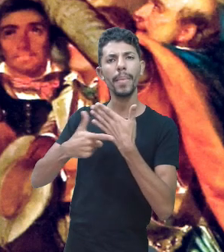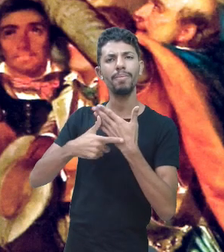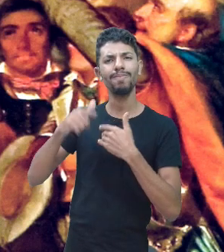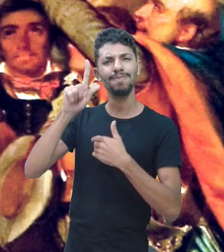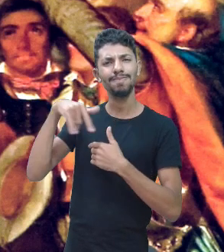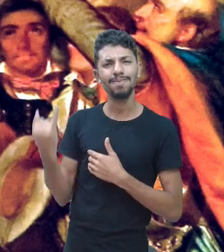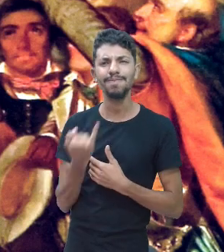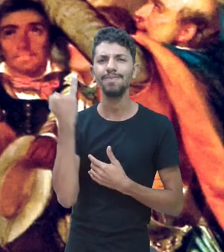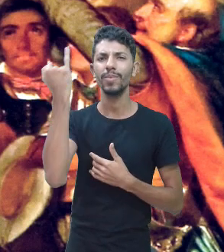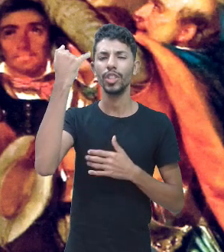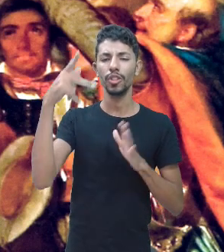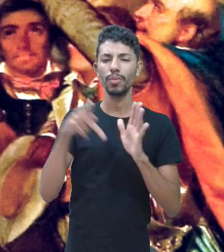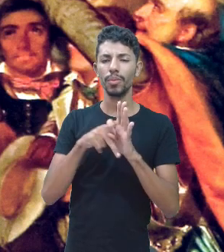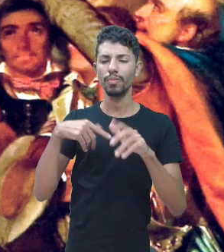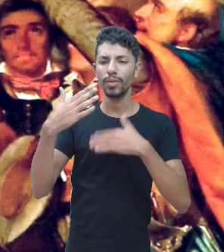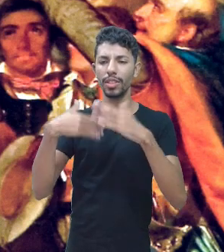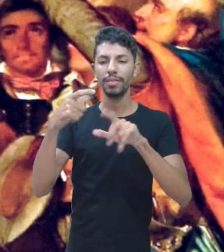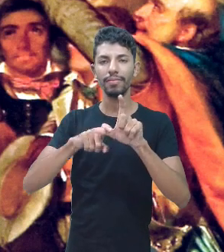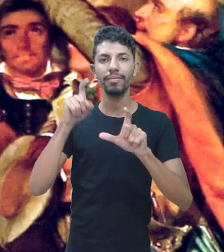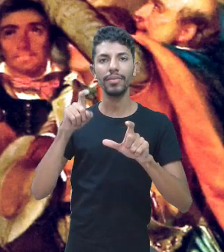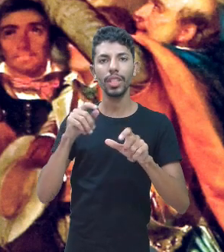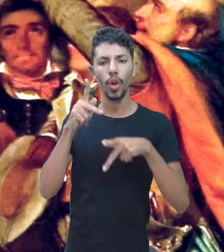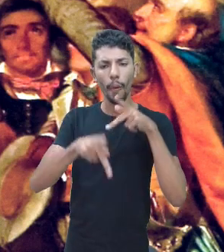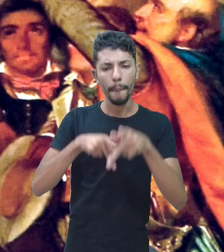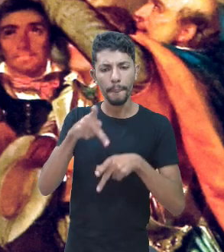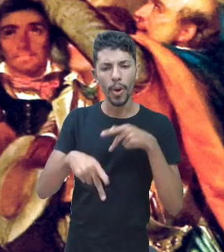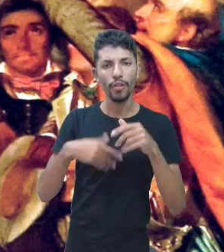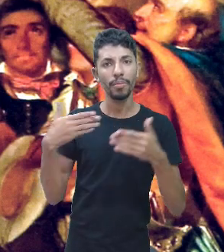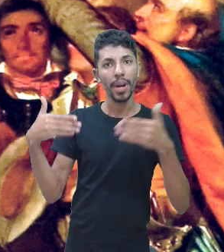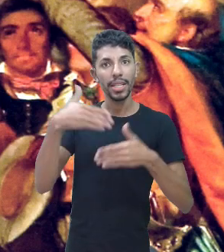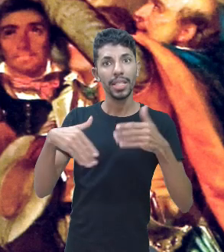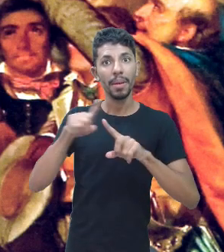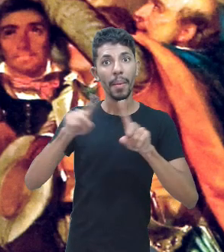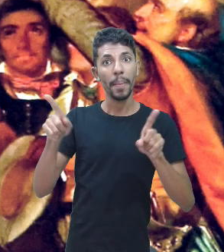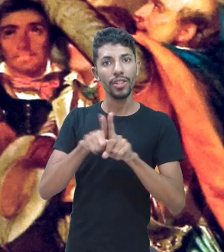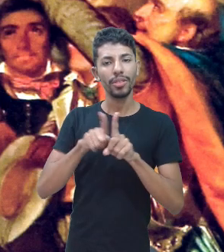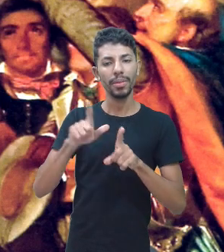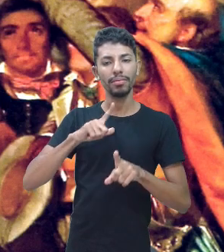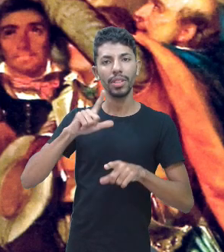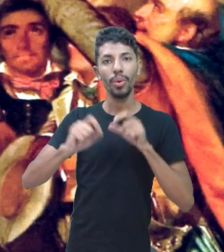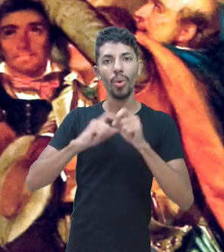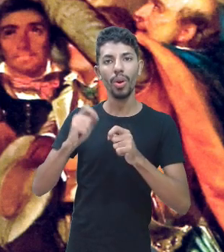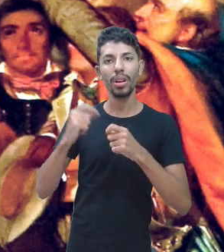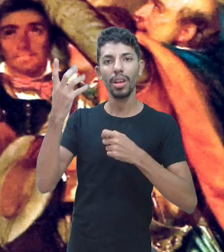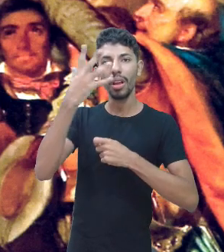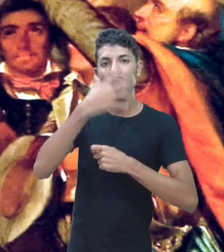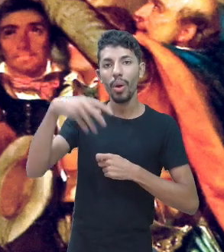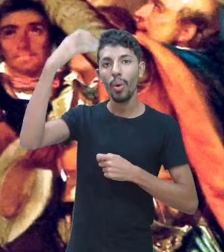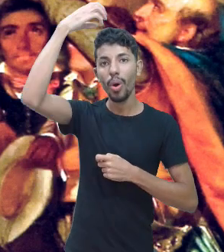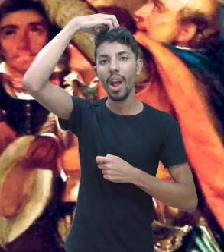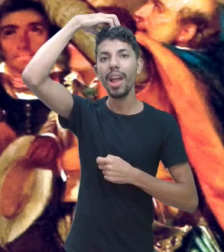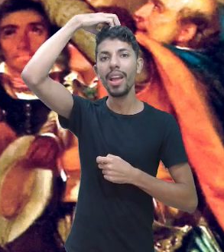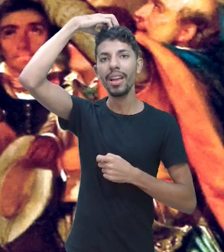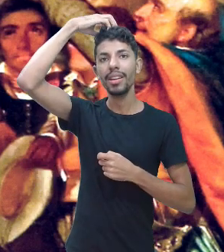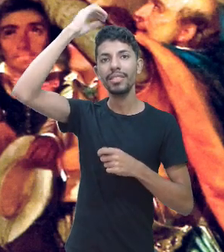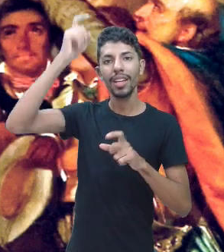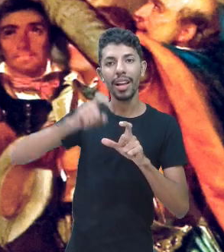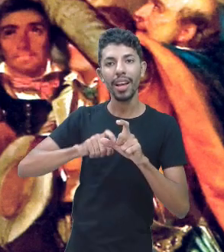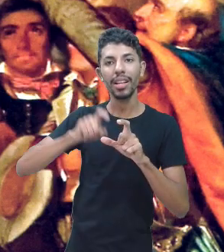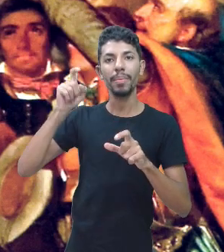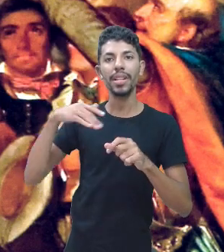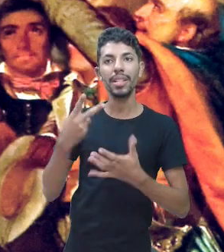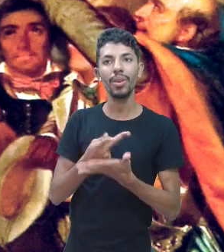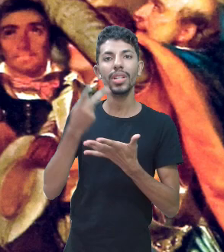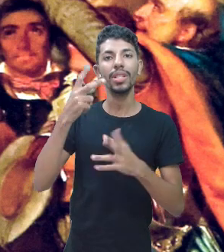processo de independência, ou seja, o povo participa, mas é a partir da figura do rei que a independência acabou acontecendo. Então,